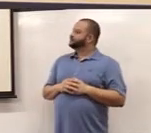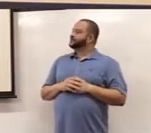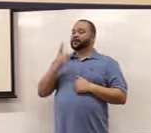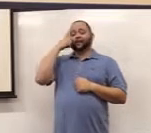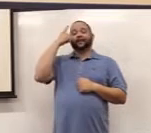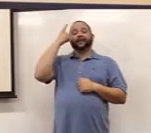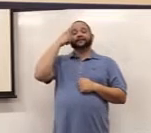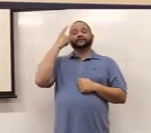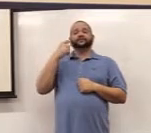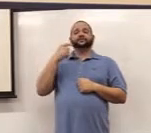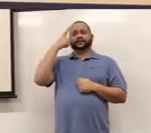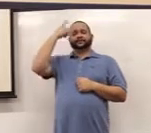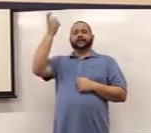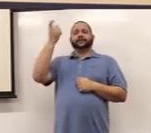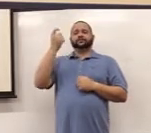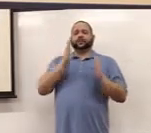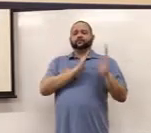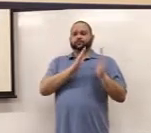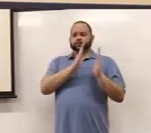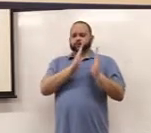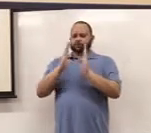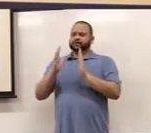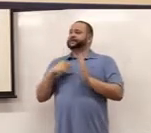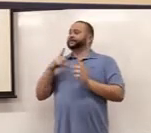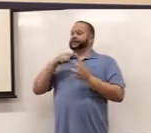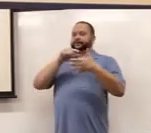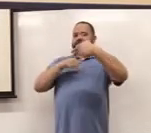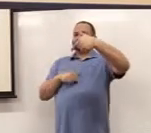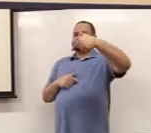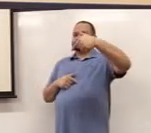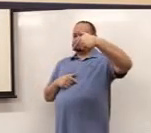Pensando ainda naquela ideia da proporção. A gente tem aqui quantas notas, então?